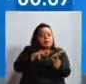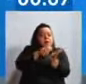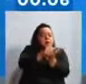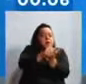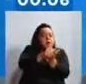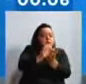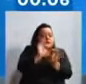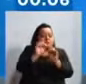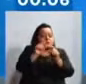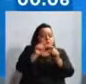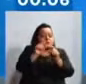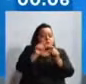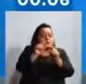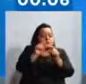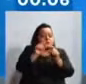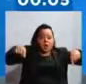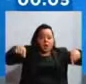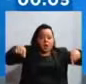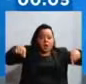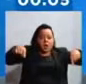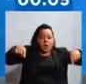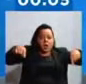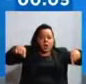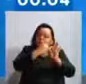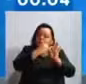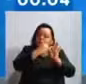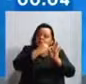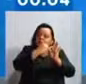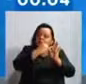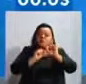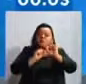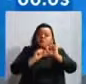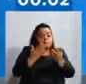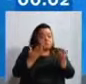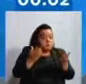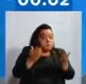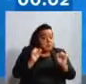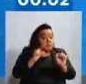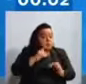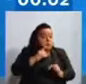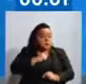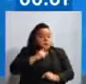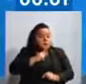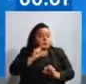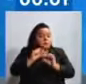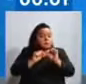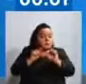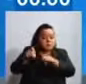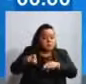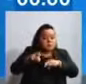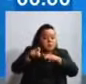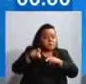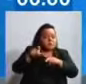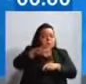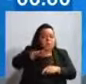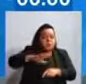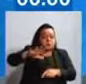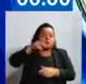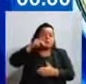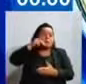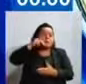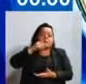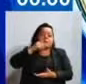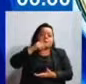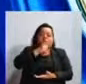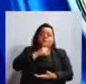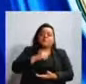Para quê? Para que nós tenhamos uma noção de que... O que nós temos de produtores em toda a região de Porto Velho.